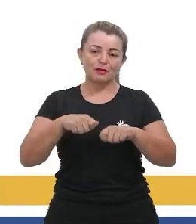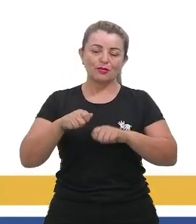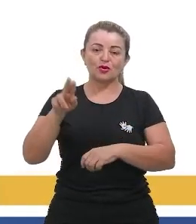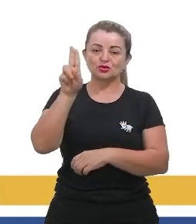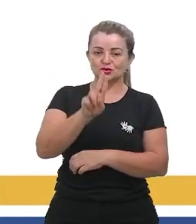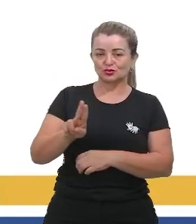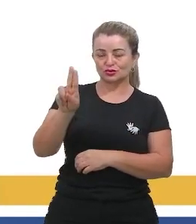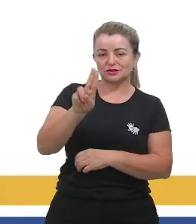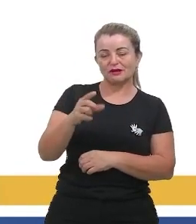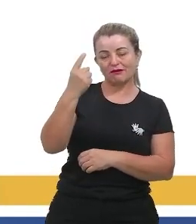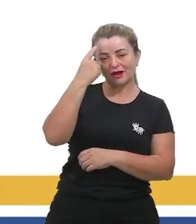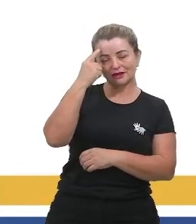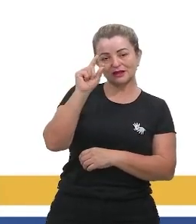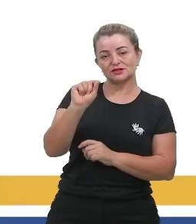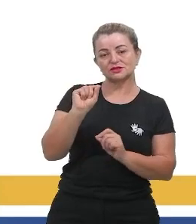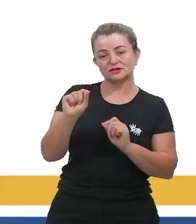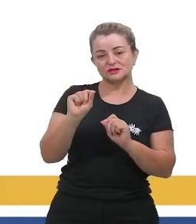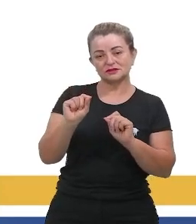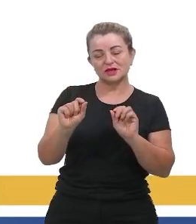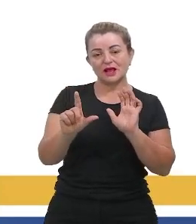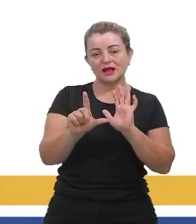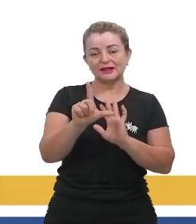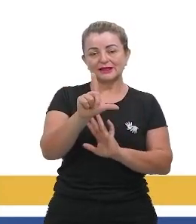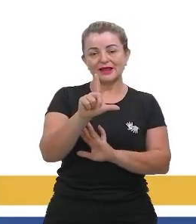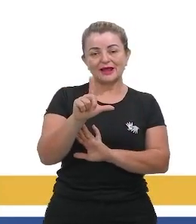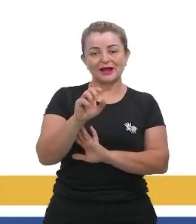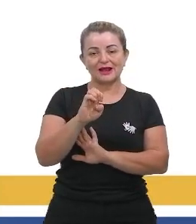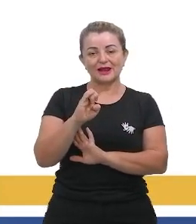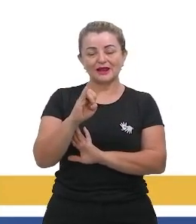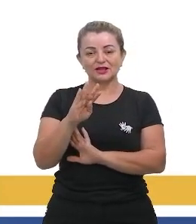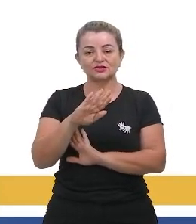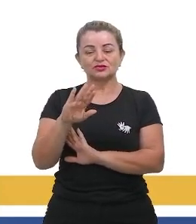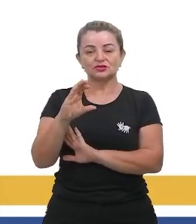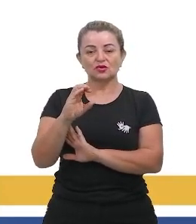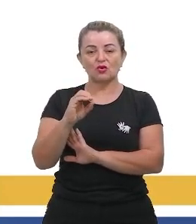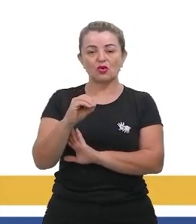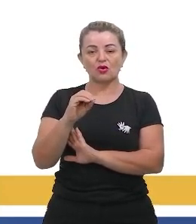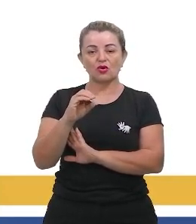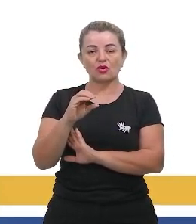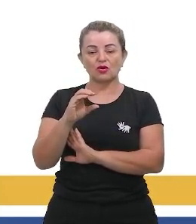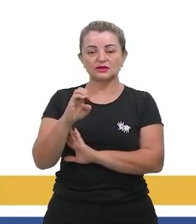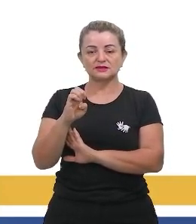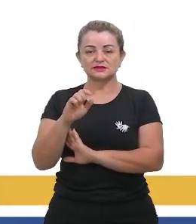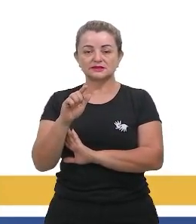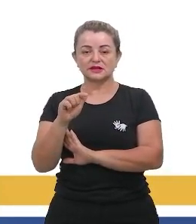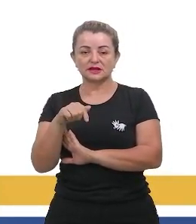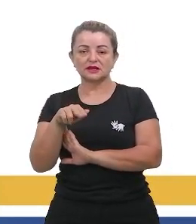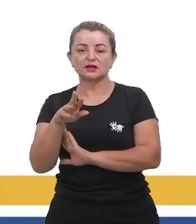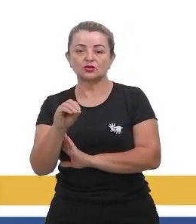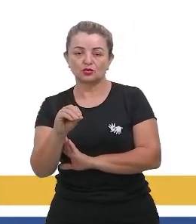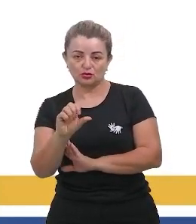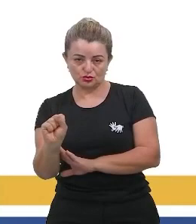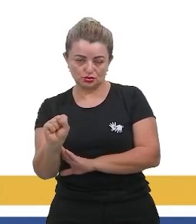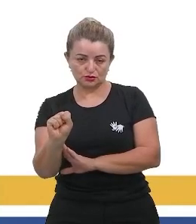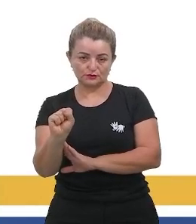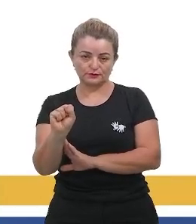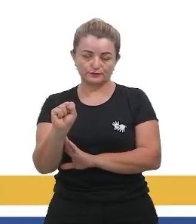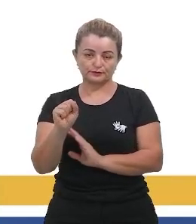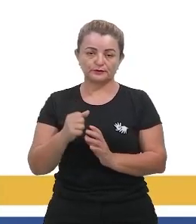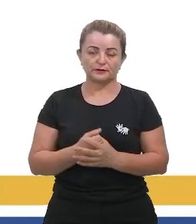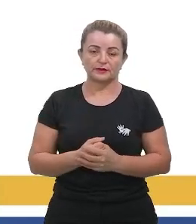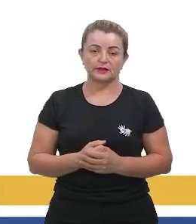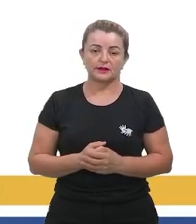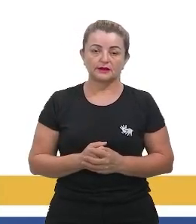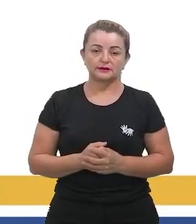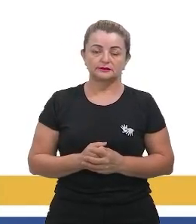ideia da lei dos cossenos para trabalhar com ela, né? Já que eu tenho aqui a ideia de um ângulo obtuso,